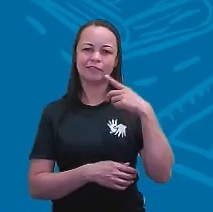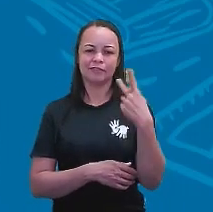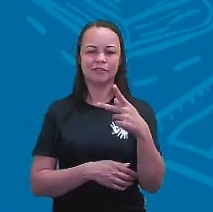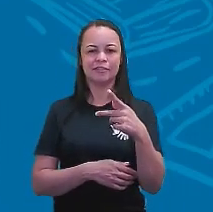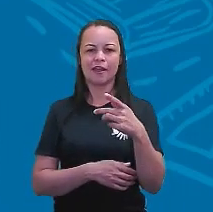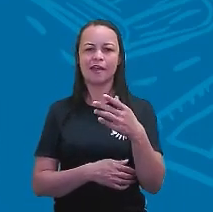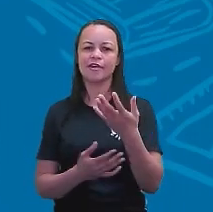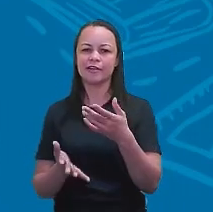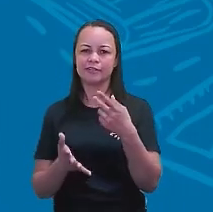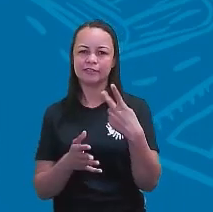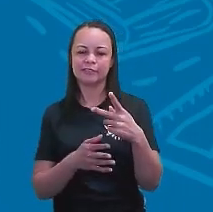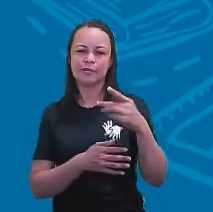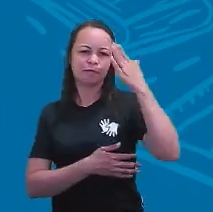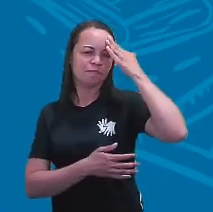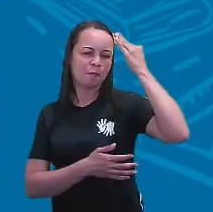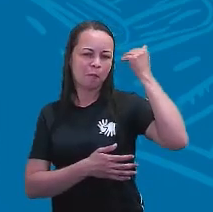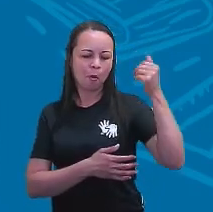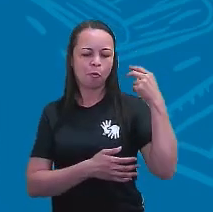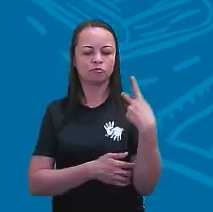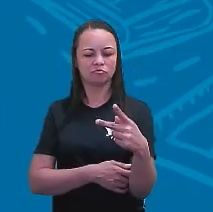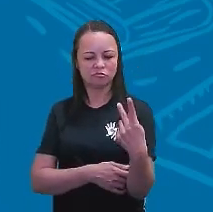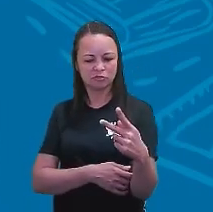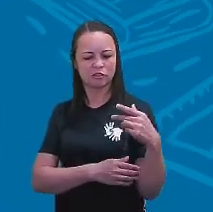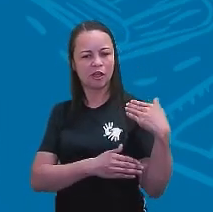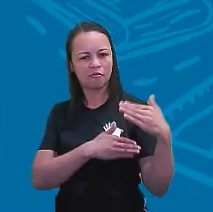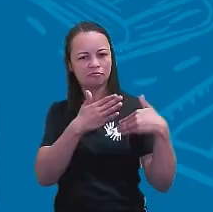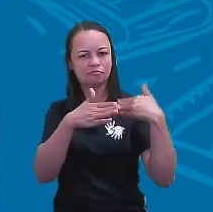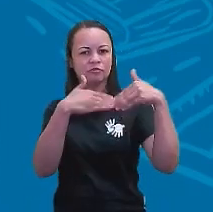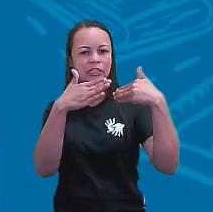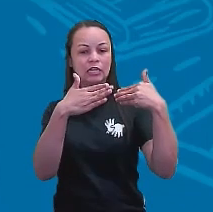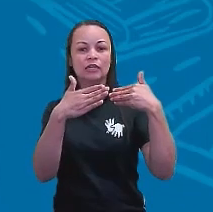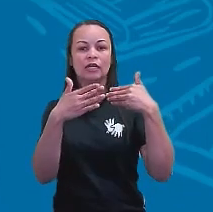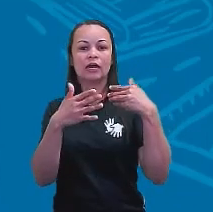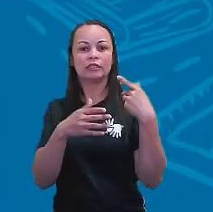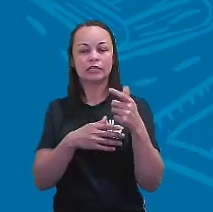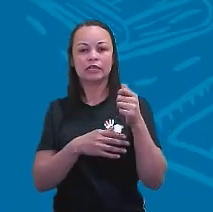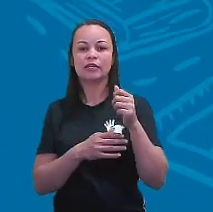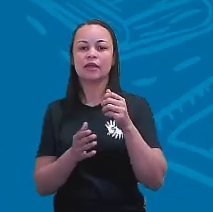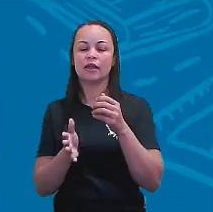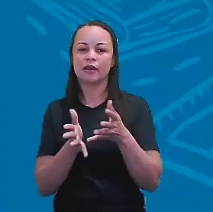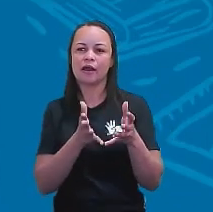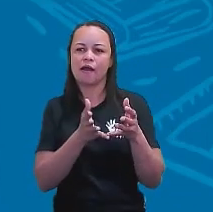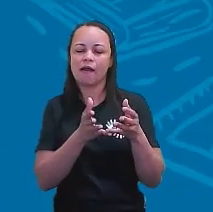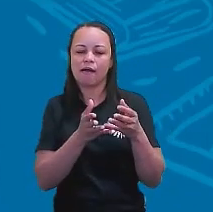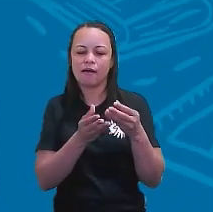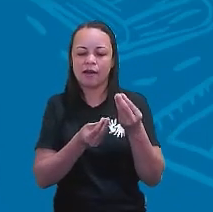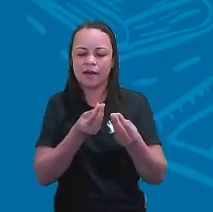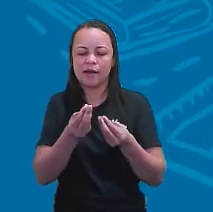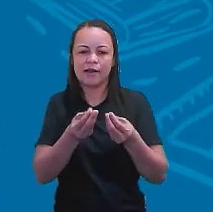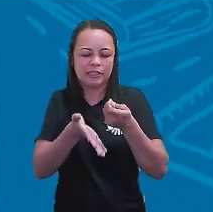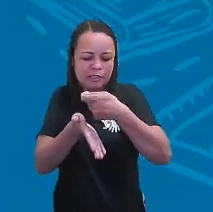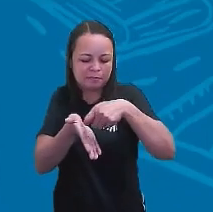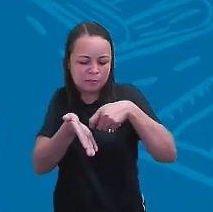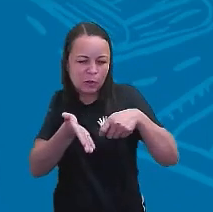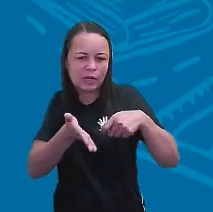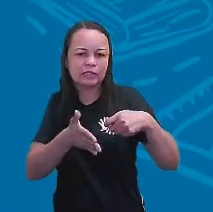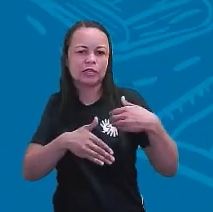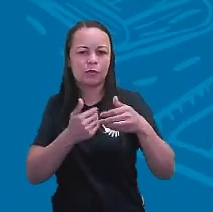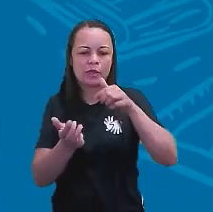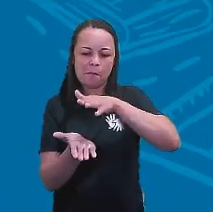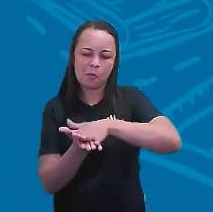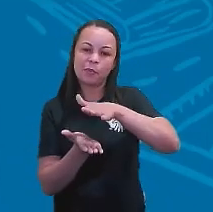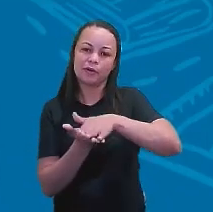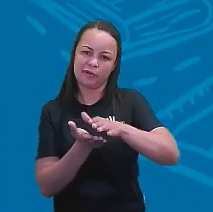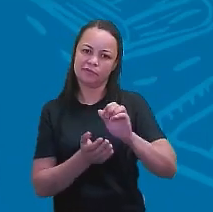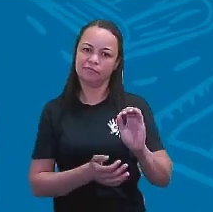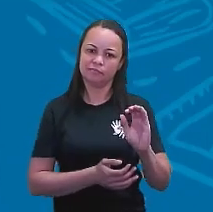raro que o Osman tinha exatamente com a construção, com a elaboração com a escrita e publicação,